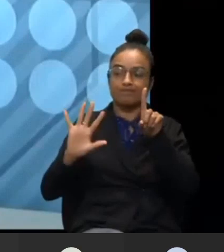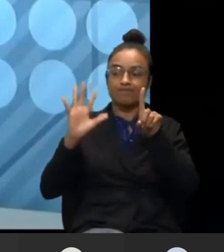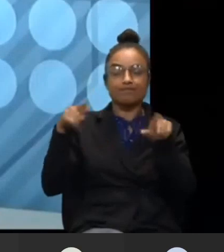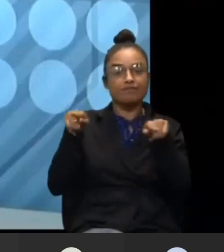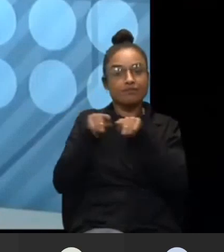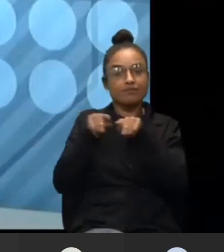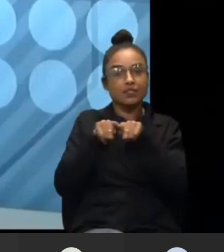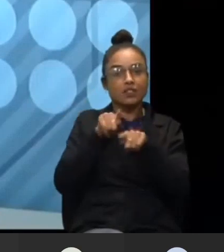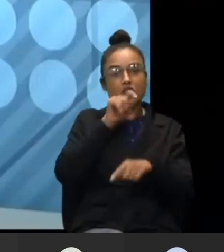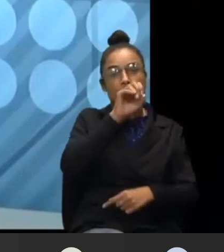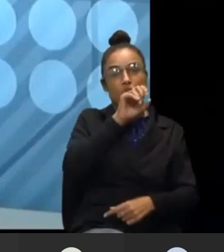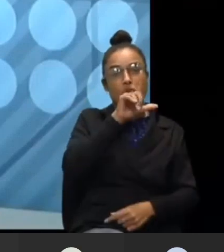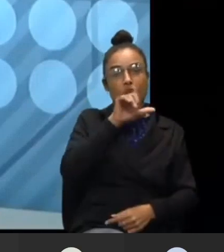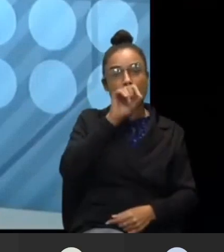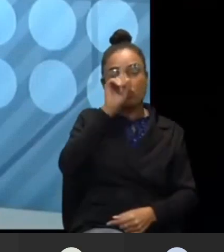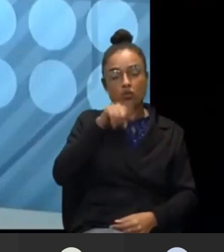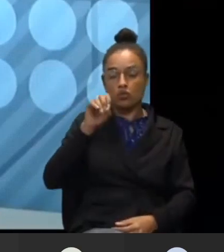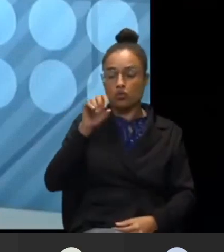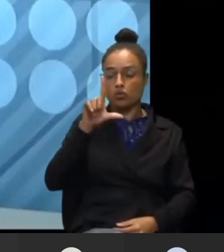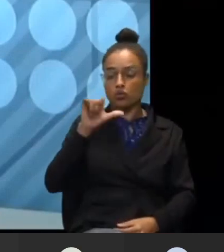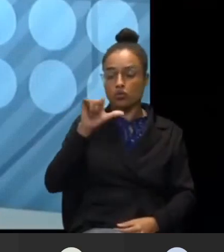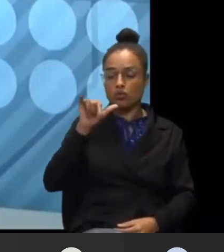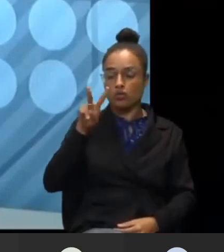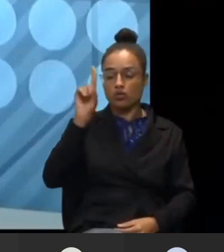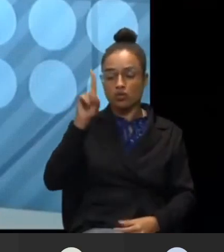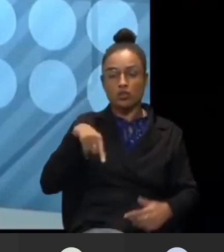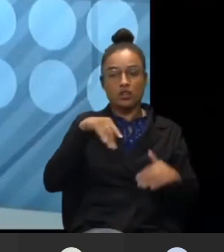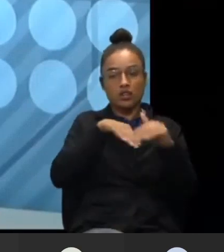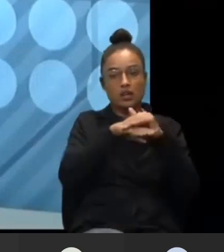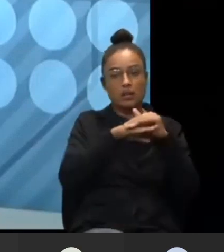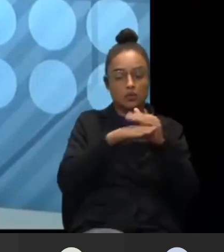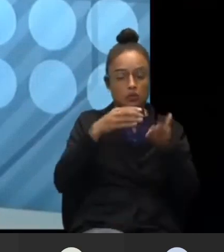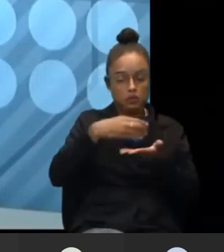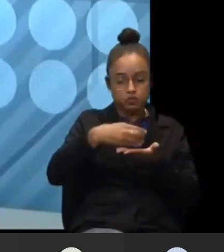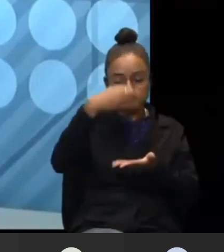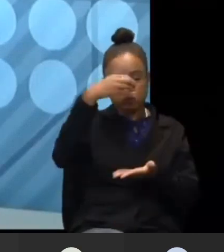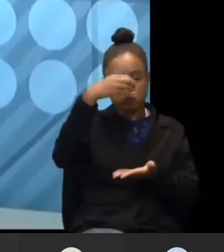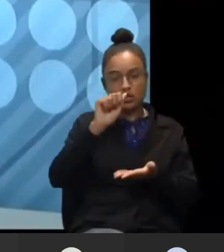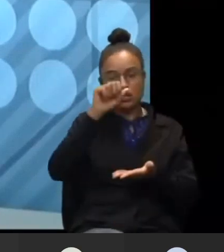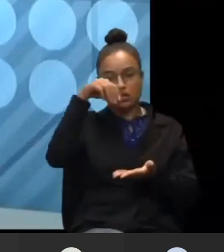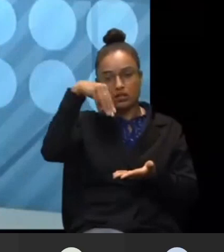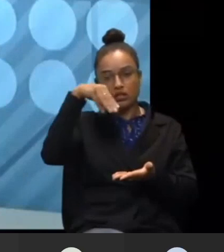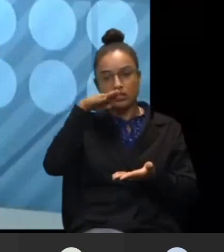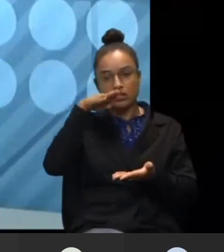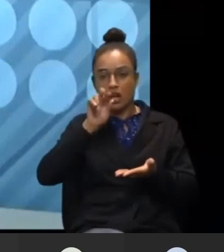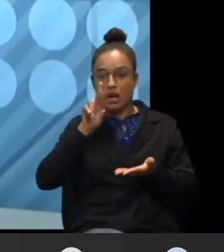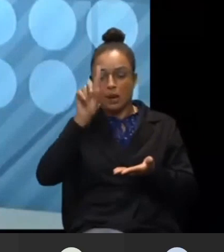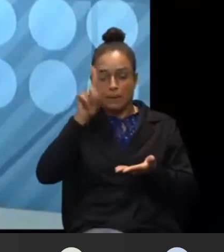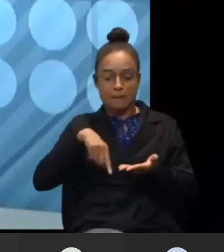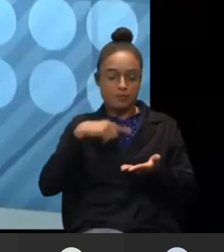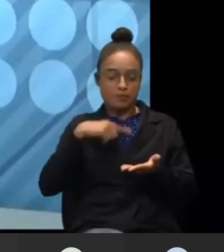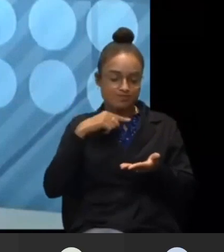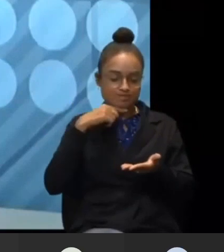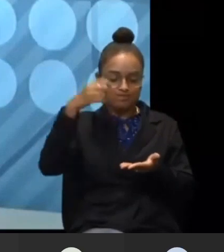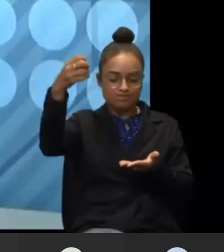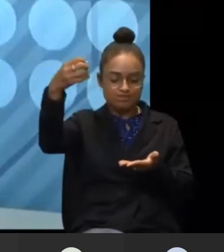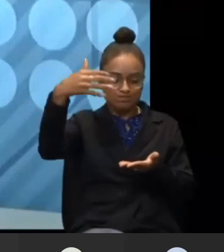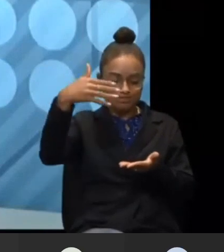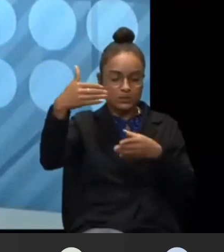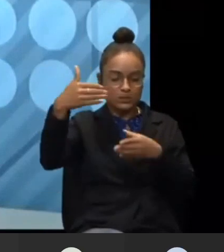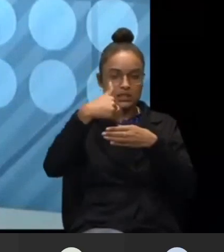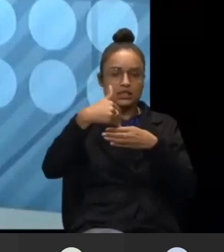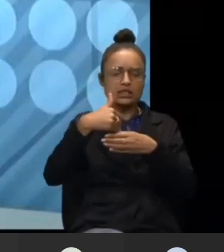esses óleos, o óleo de oliva, como citado, eles são armazenados em frasco âmbar, que impede a entrada da luz.